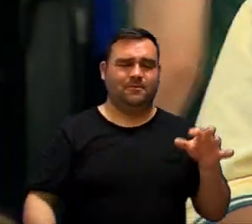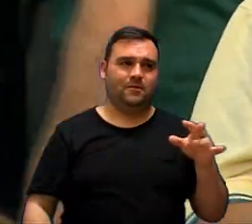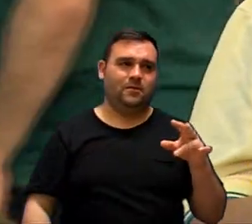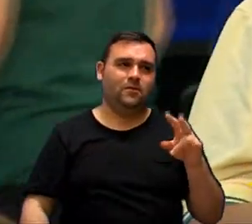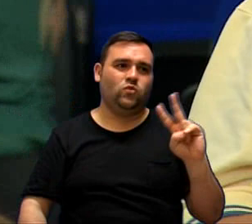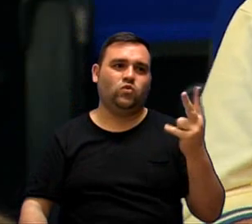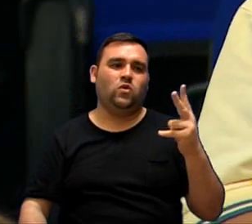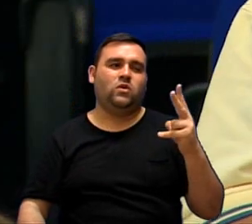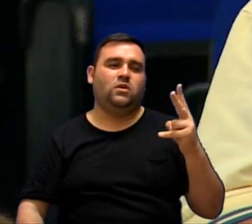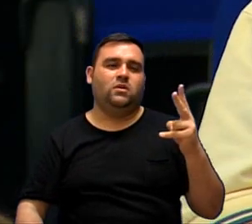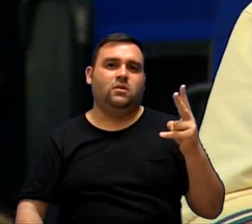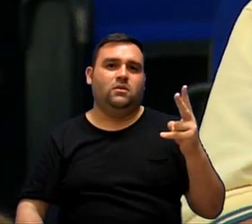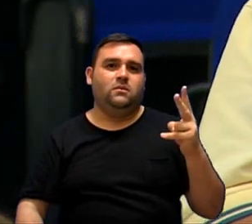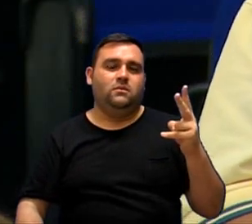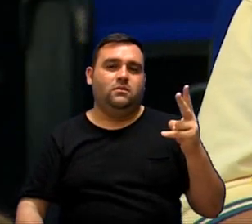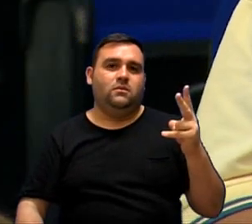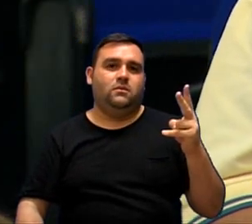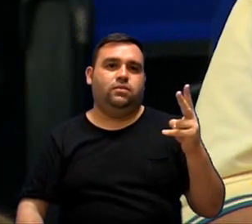dois pontos